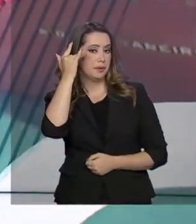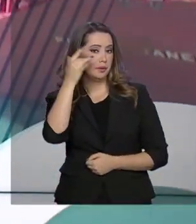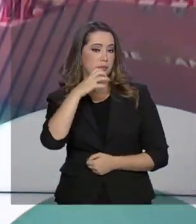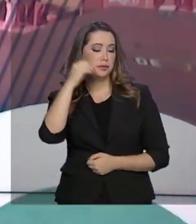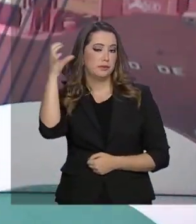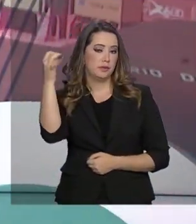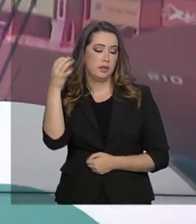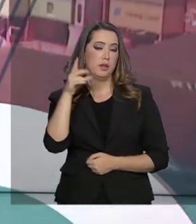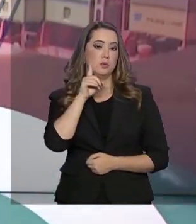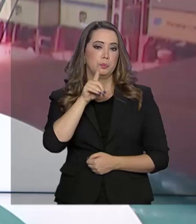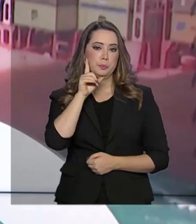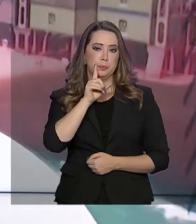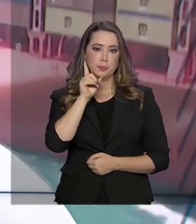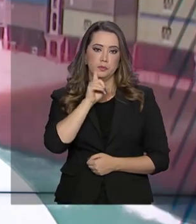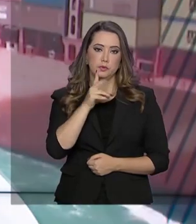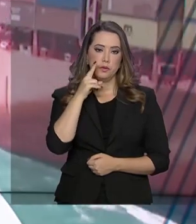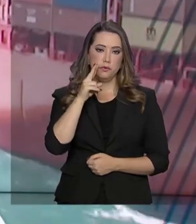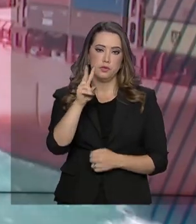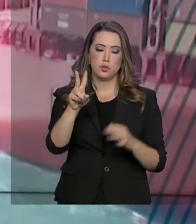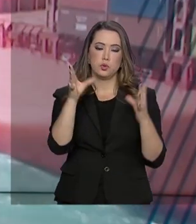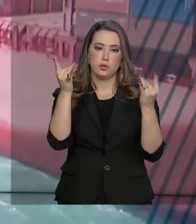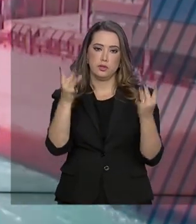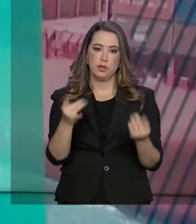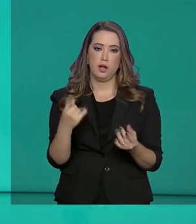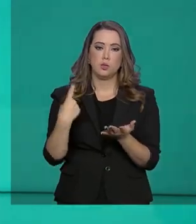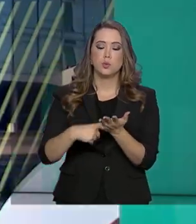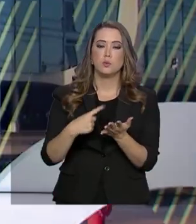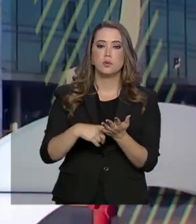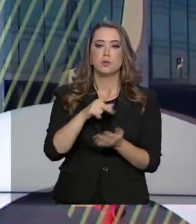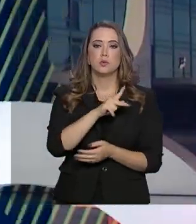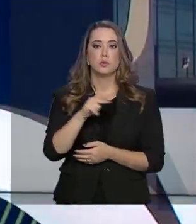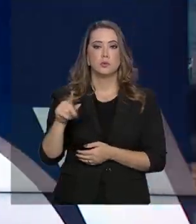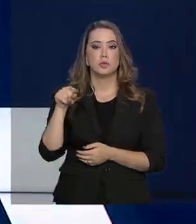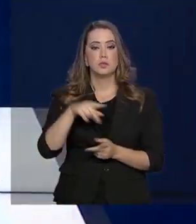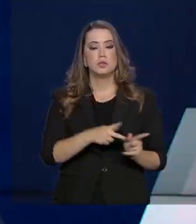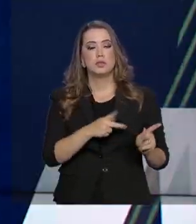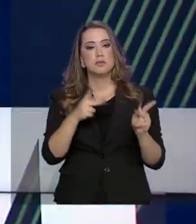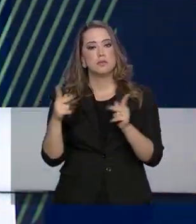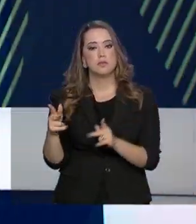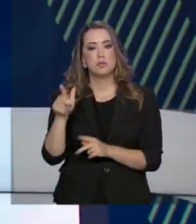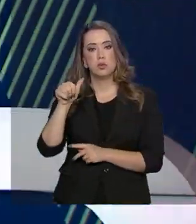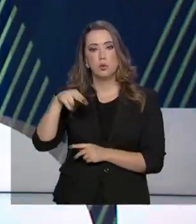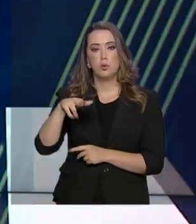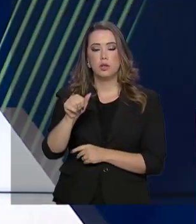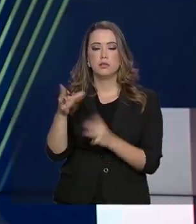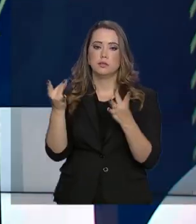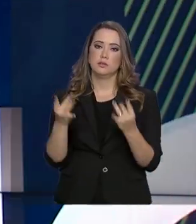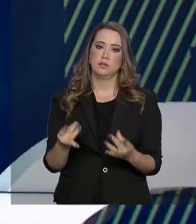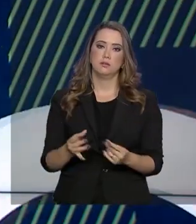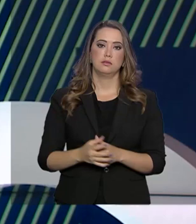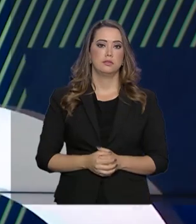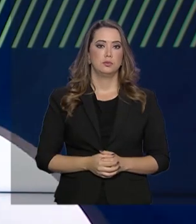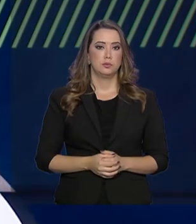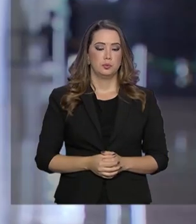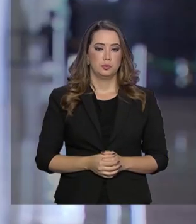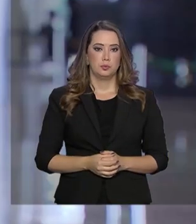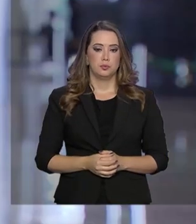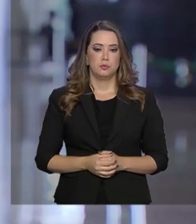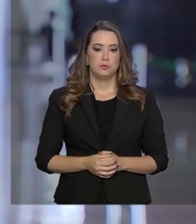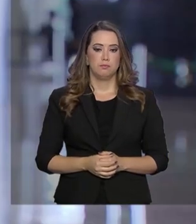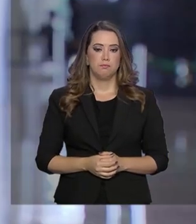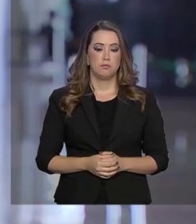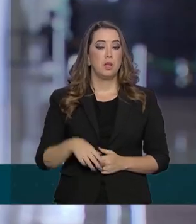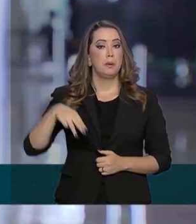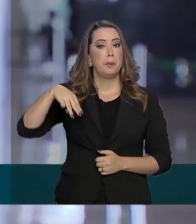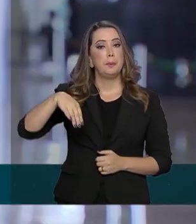oficial aos Estados Unidos. Confira um pouco da agenda do presidente nesta visita com a repórter Luana Karen. Em Miami,